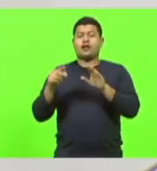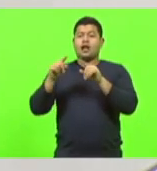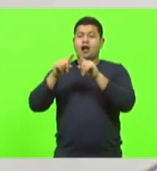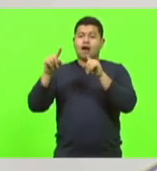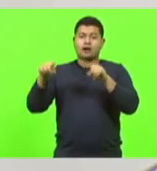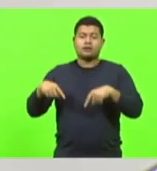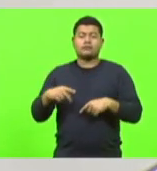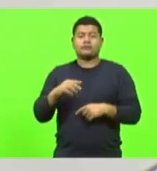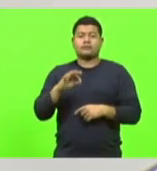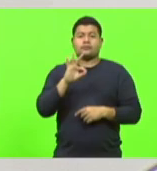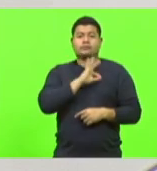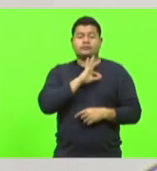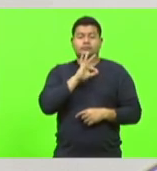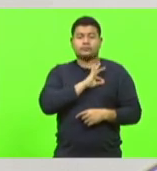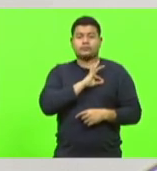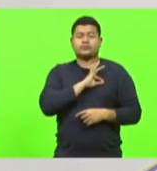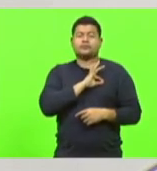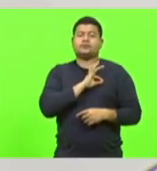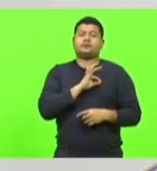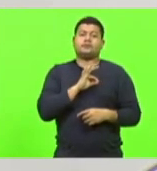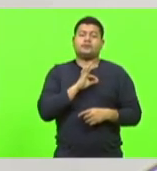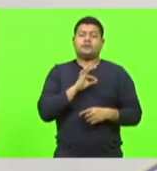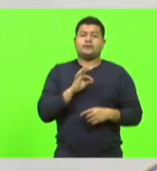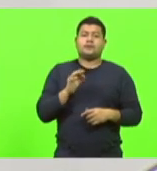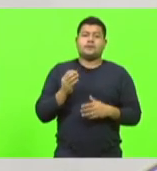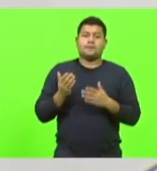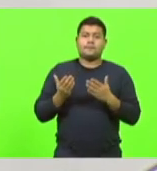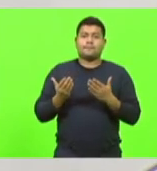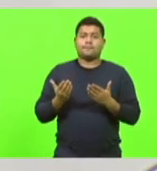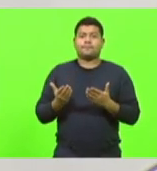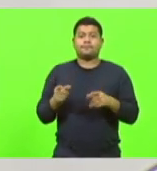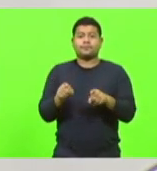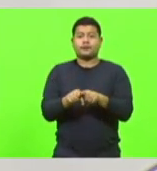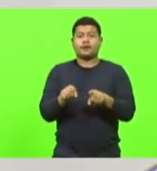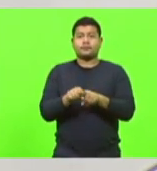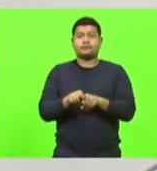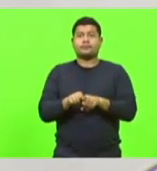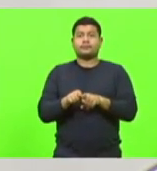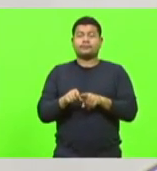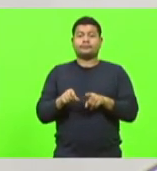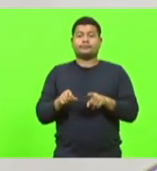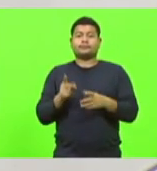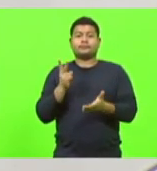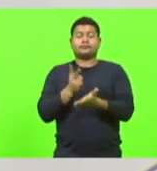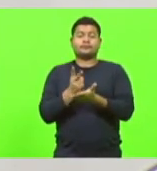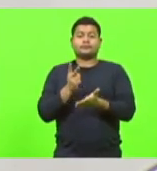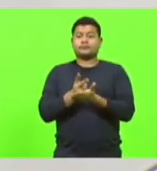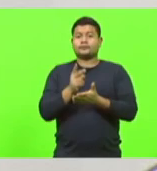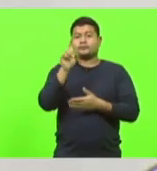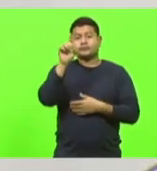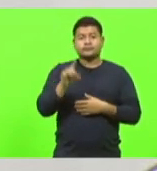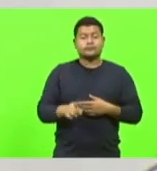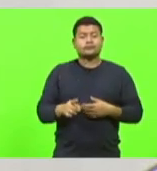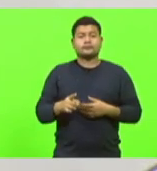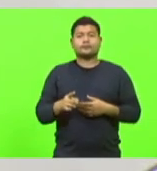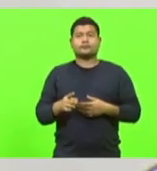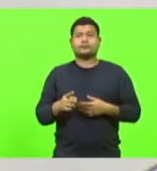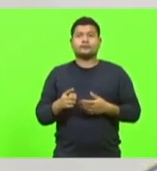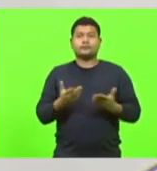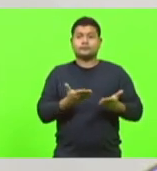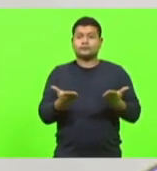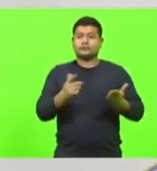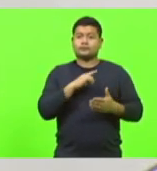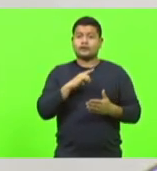ainda se dispõe os servidores para manter-se direito que eles têm